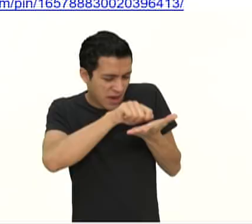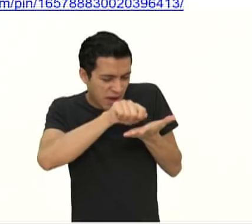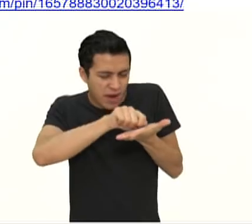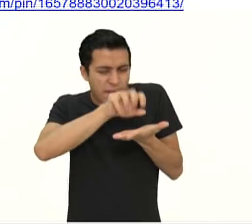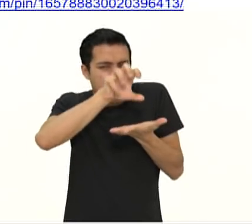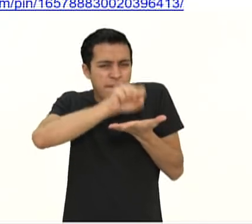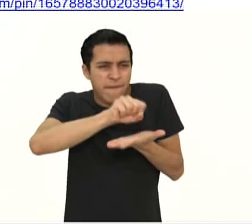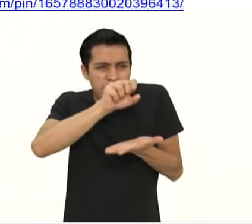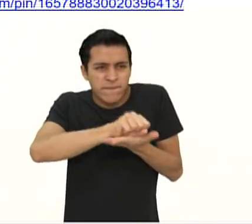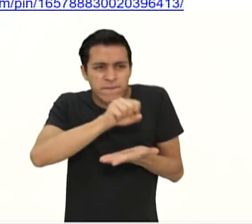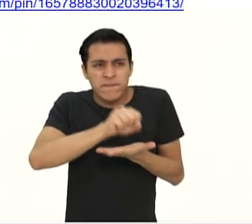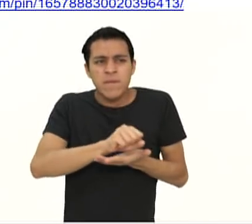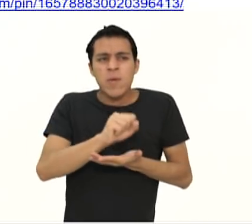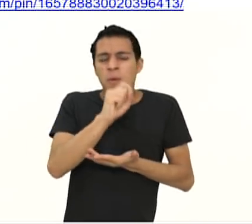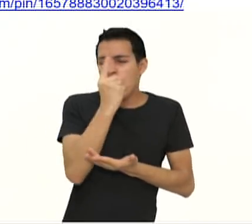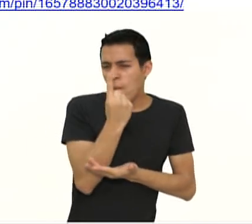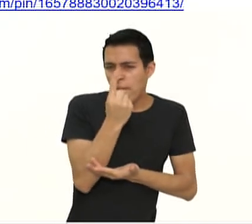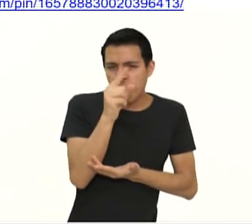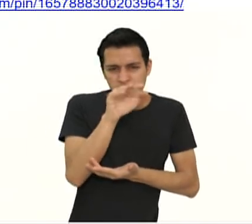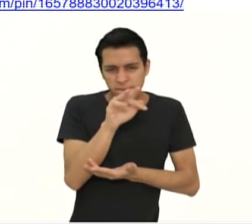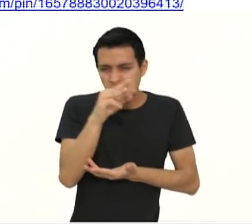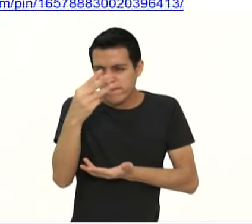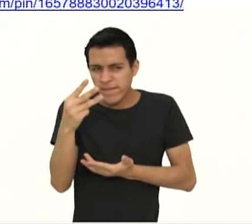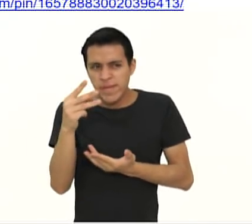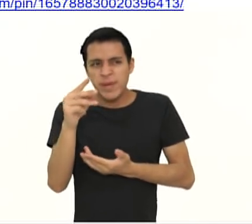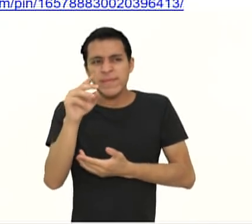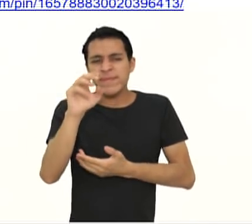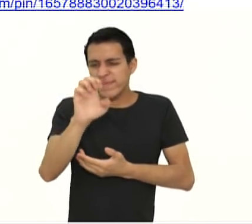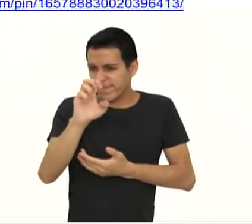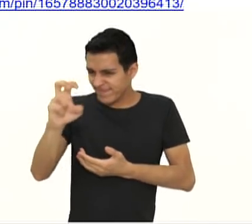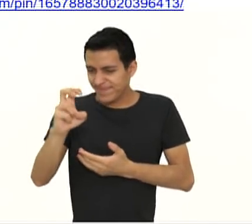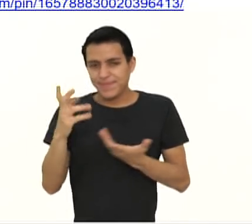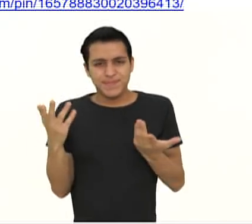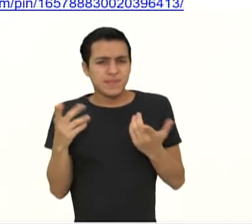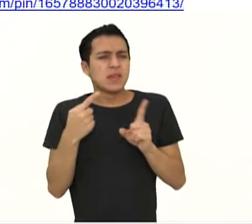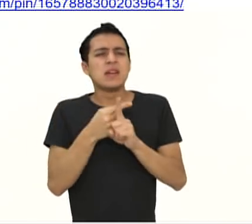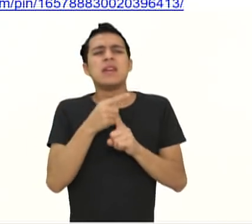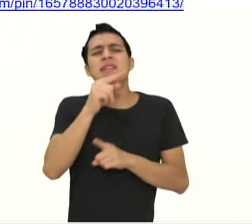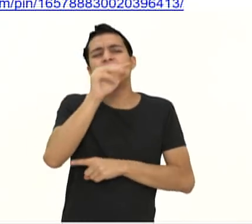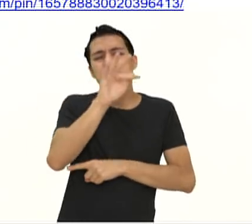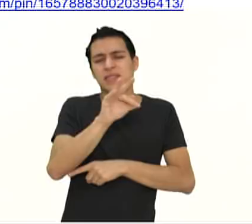lembra? Então, F3...